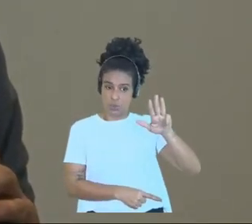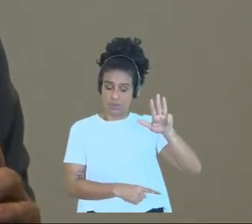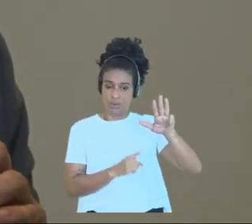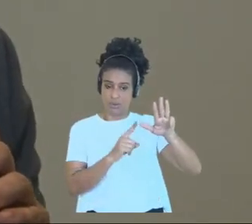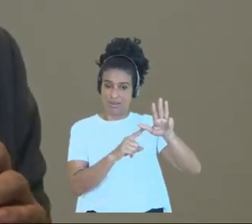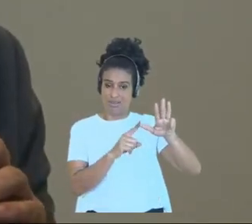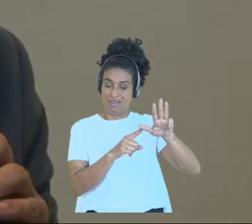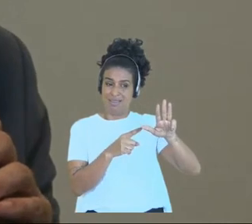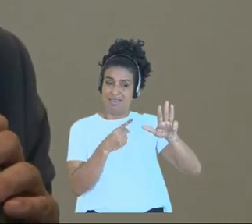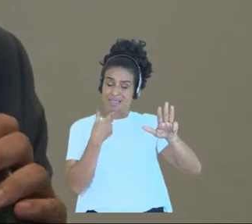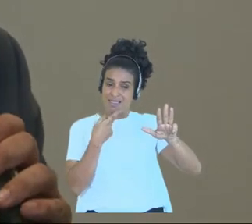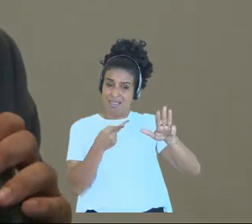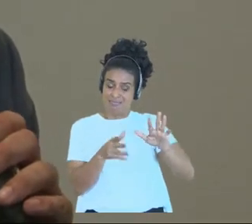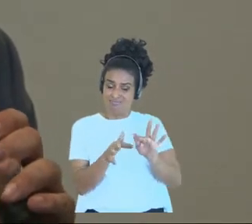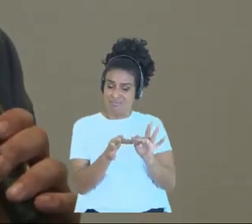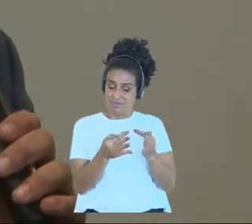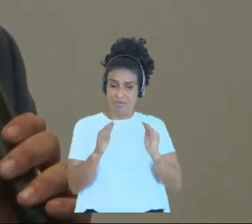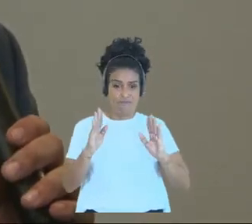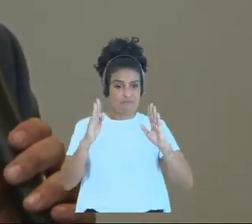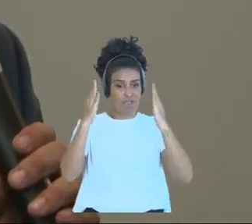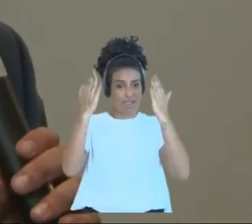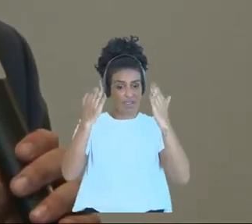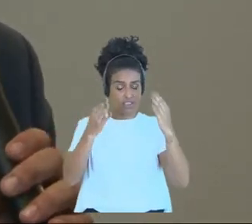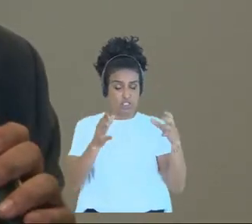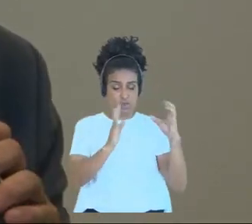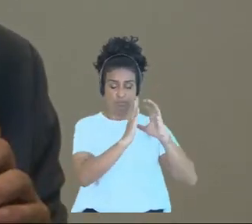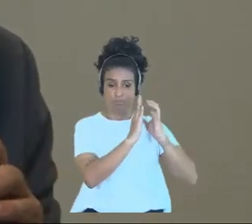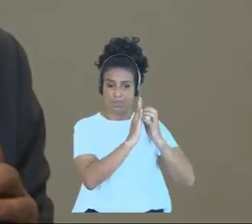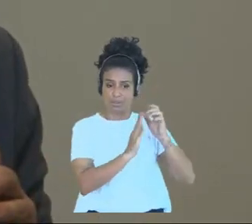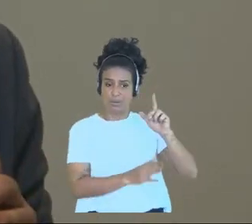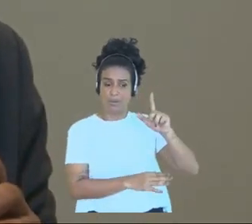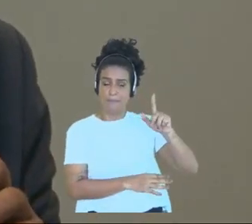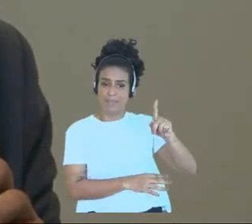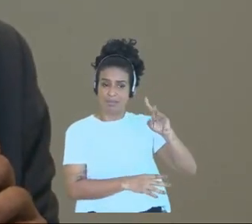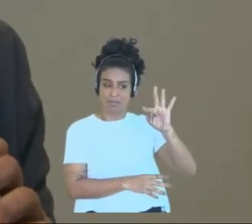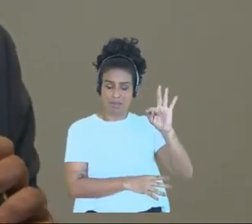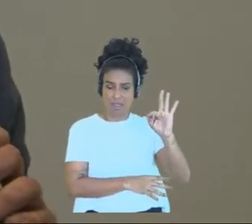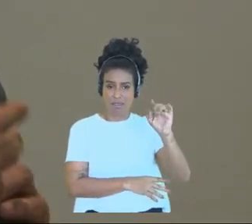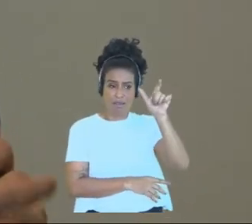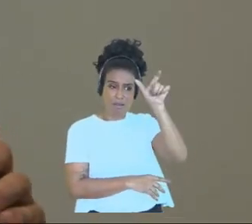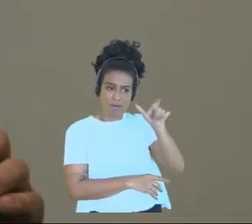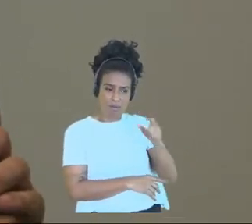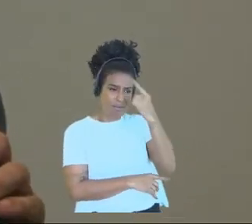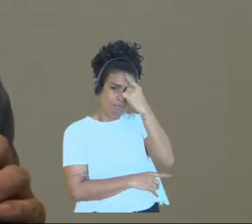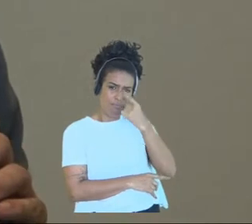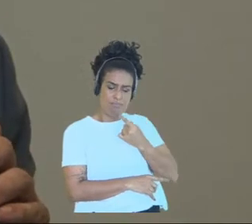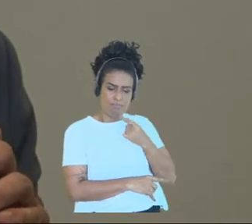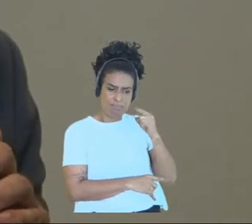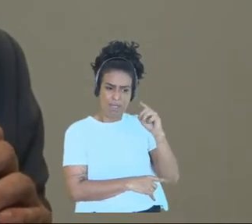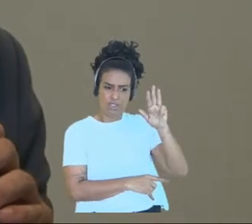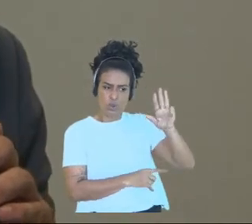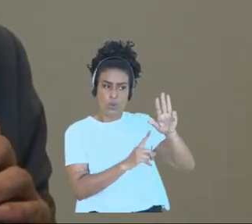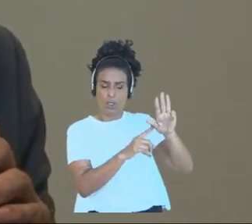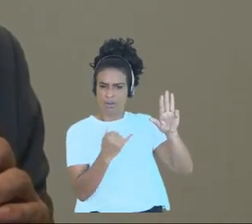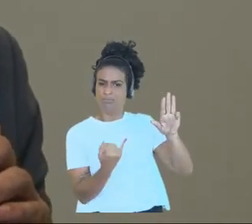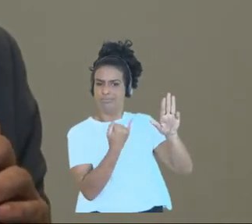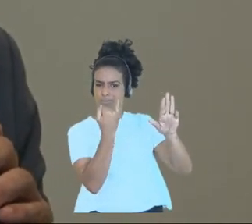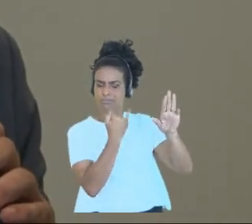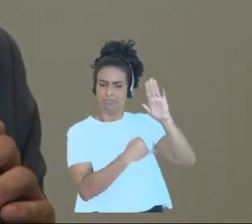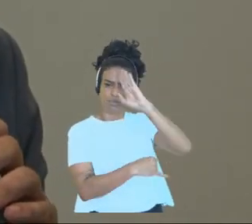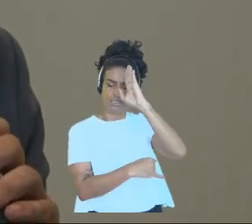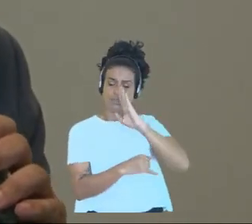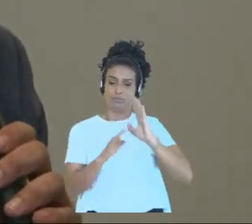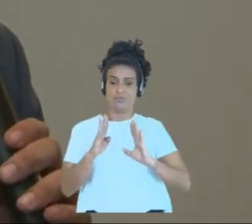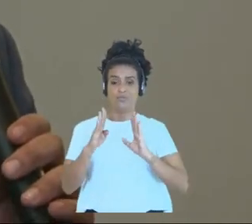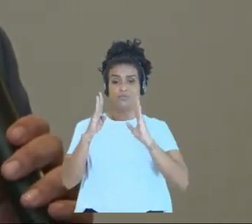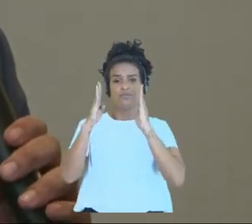é mais do que simplesmente uma celebração do PT, uma celebração da figura do Lula, que foi uma figura importante política para o Brasil, mas é uma